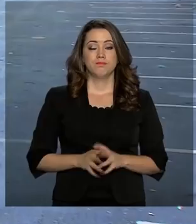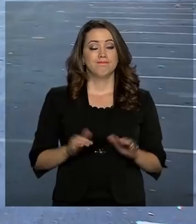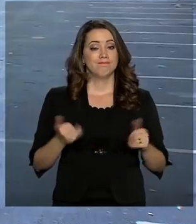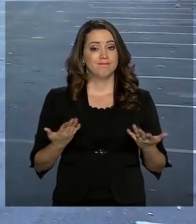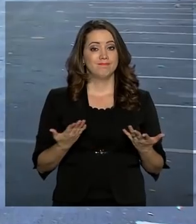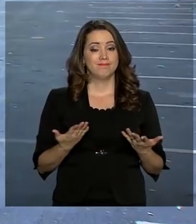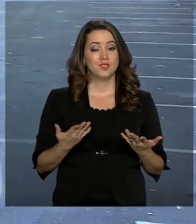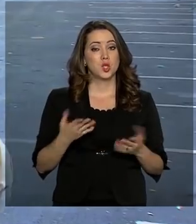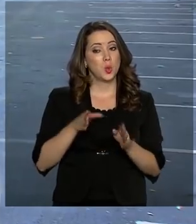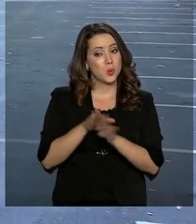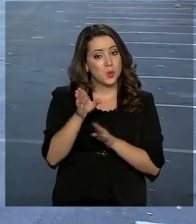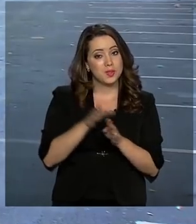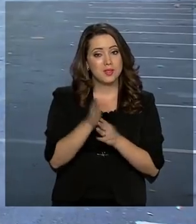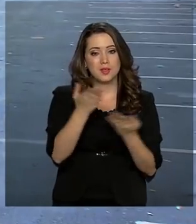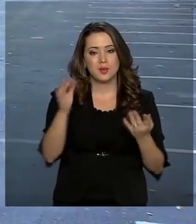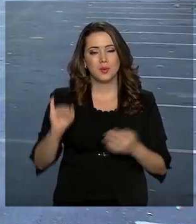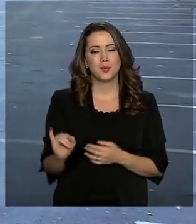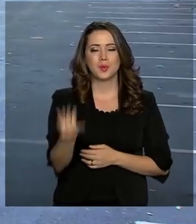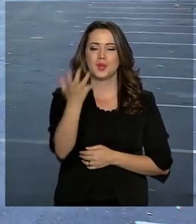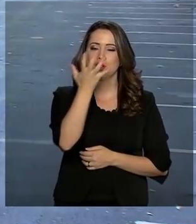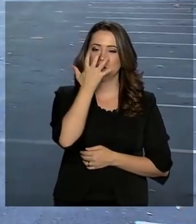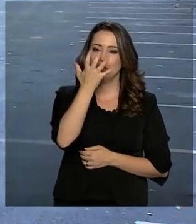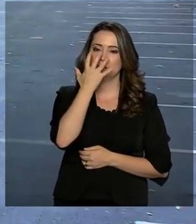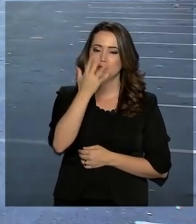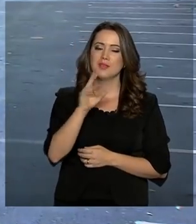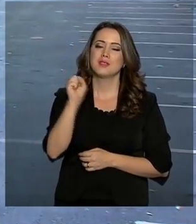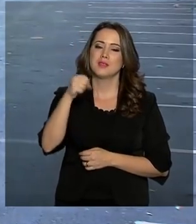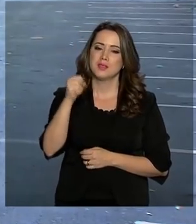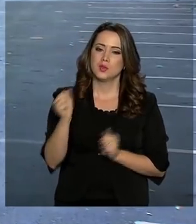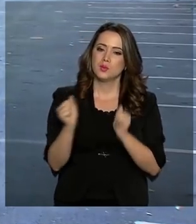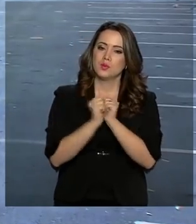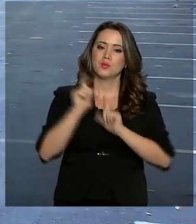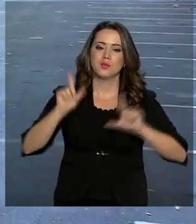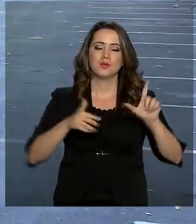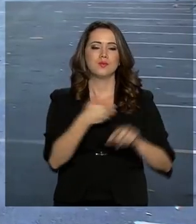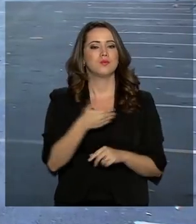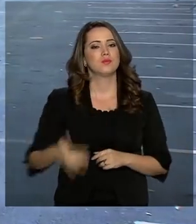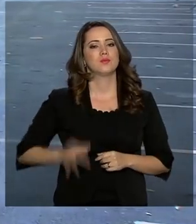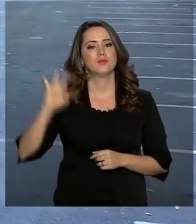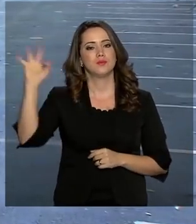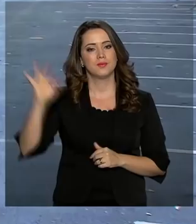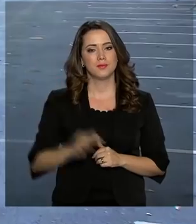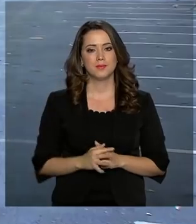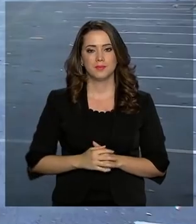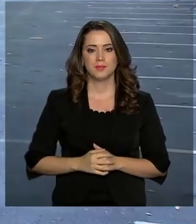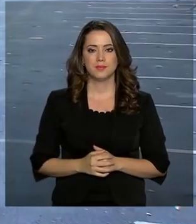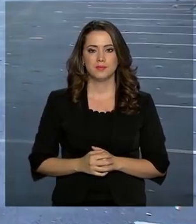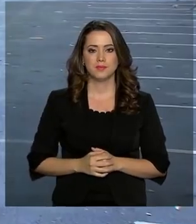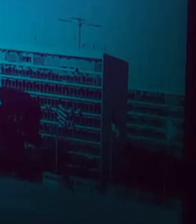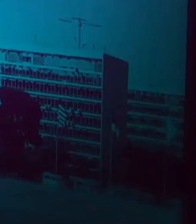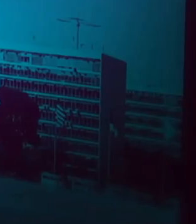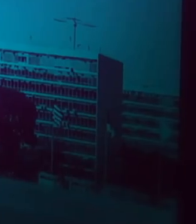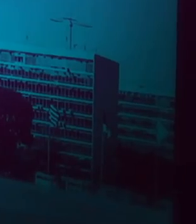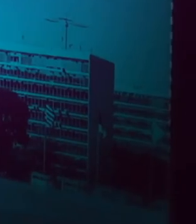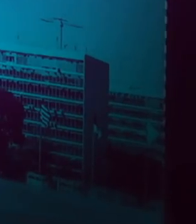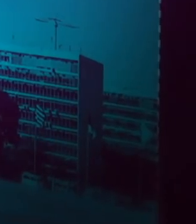Então, fiquem as dicas, aproveite o carnaval e, claro, fique com a gente na NBR, a TV do Governo Federal.